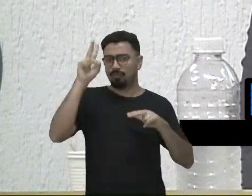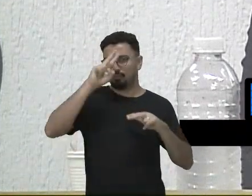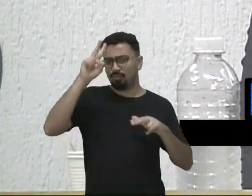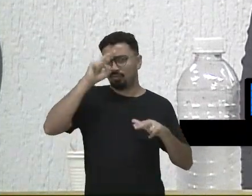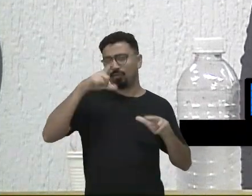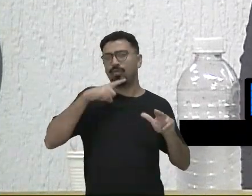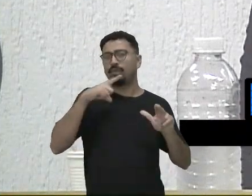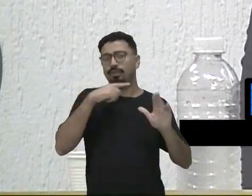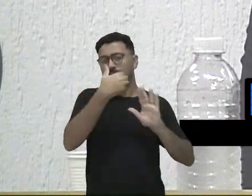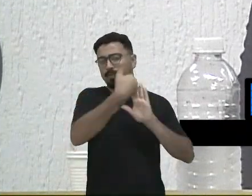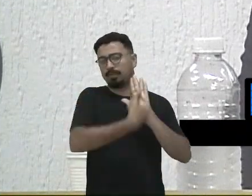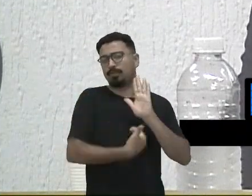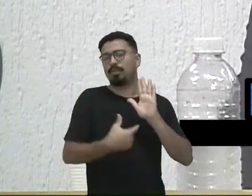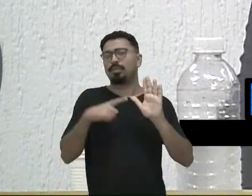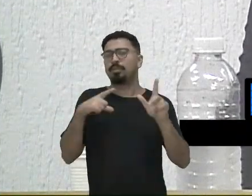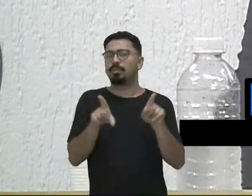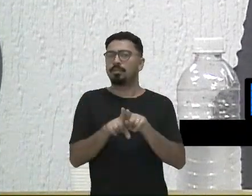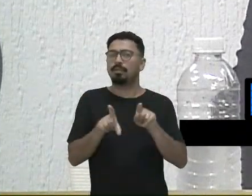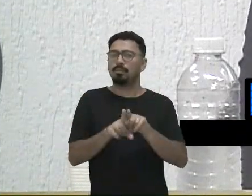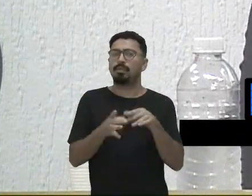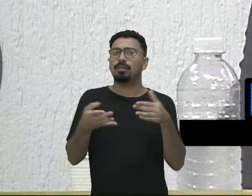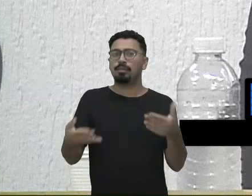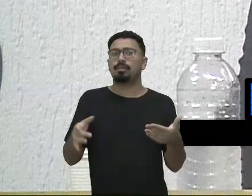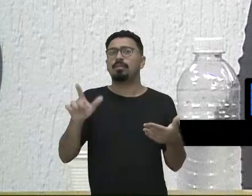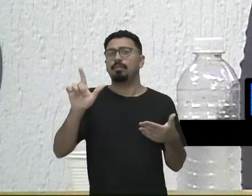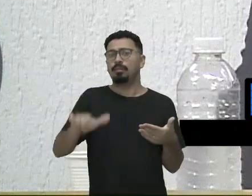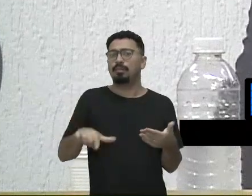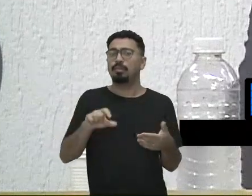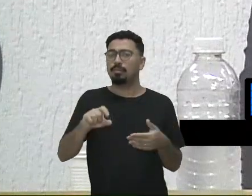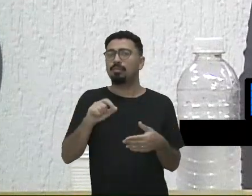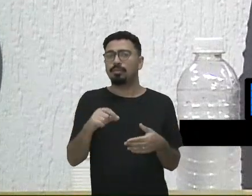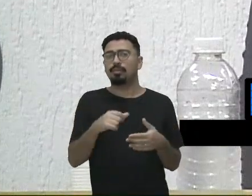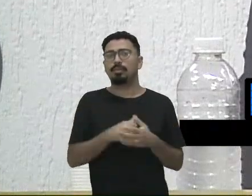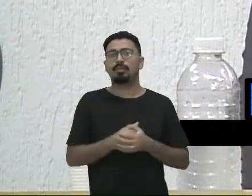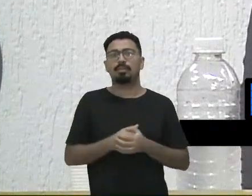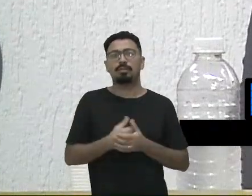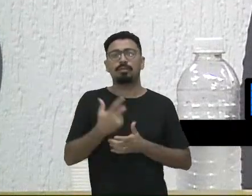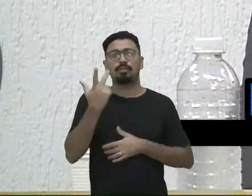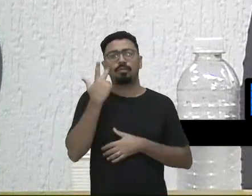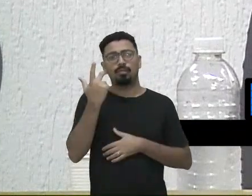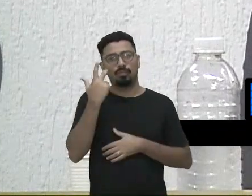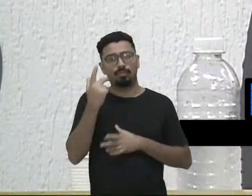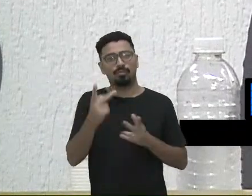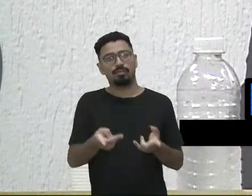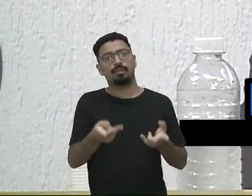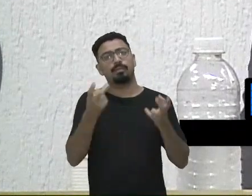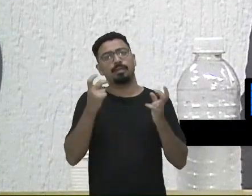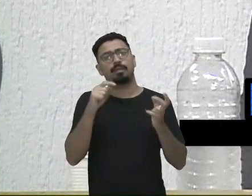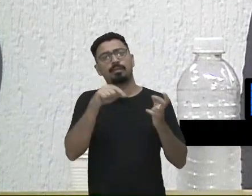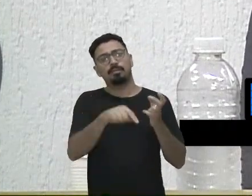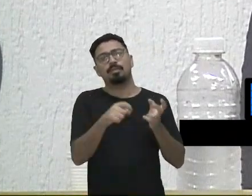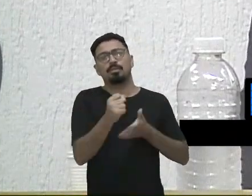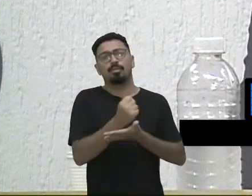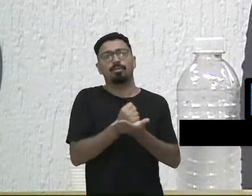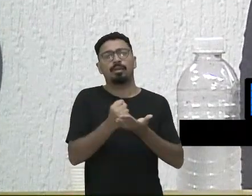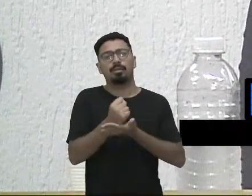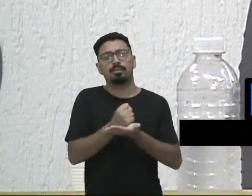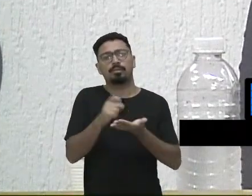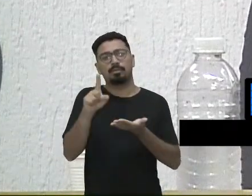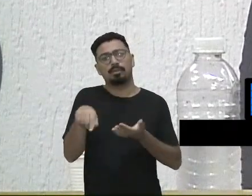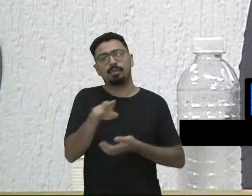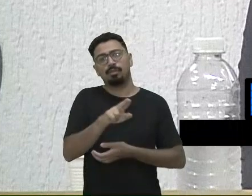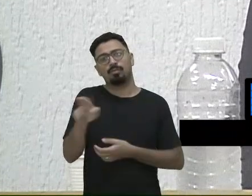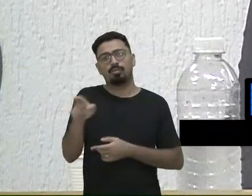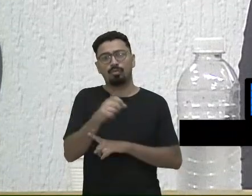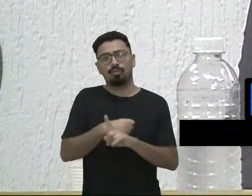ficha. E seria basicamente o exercício comum do reconhecimento ao básico, que é o nome